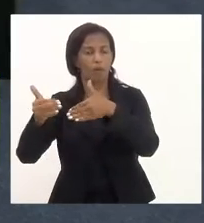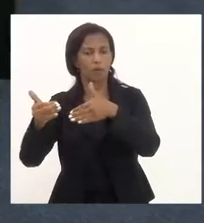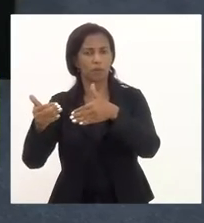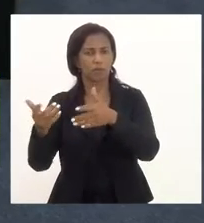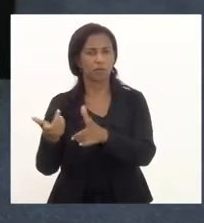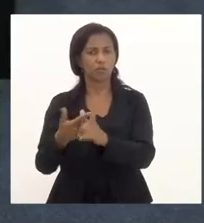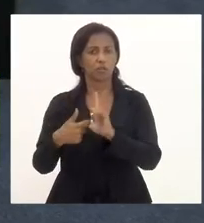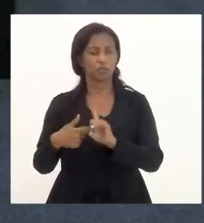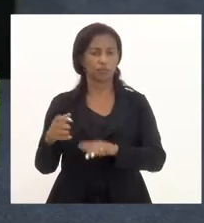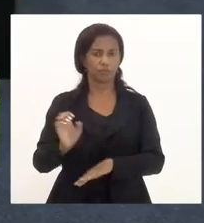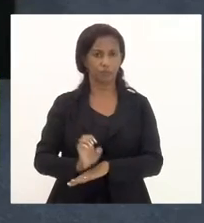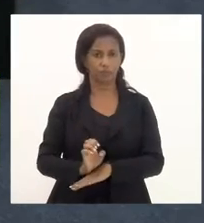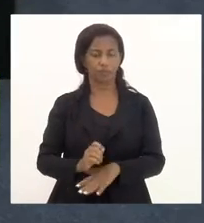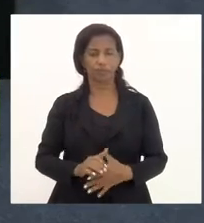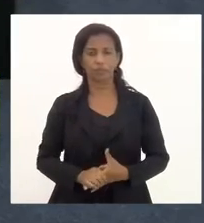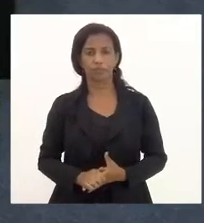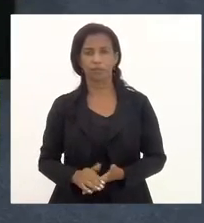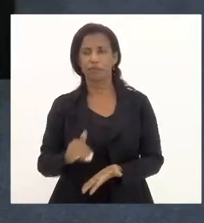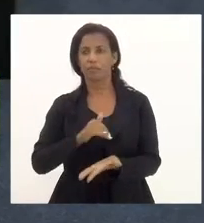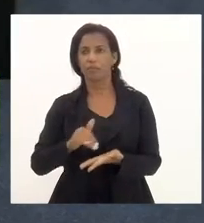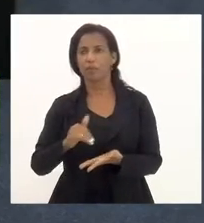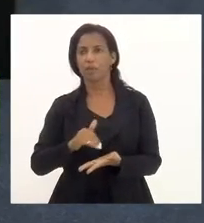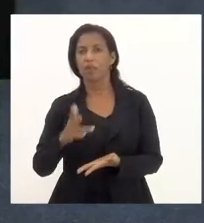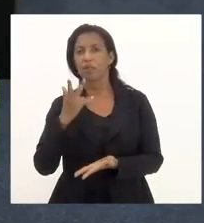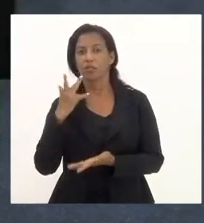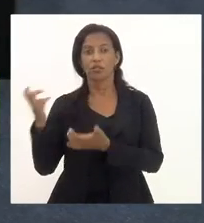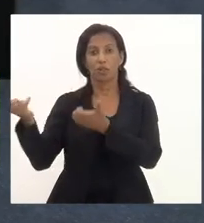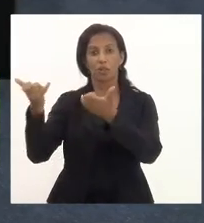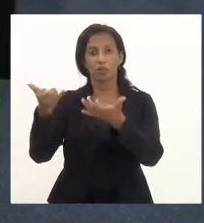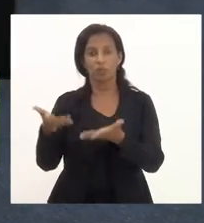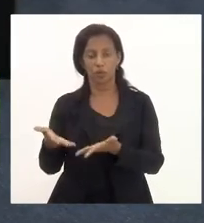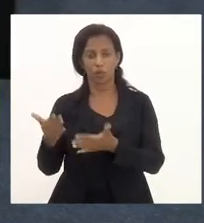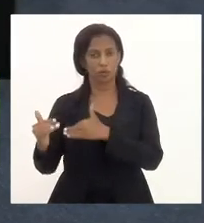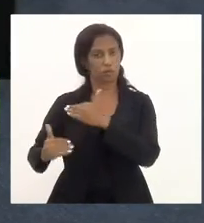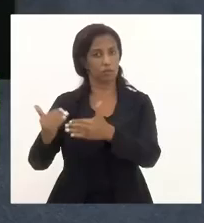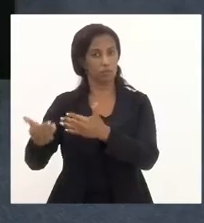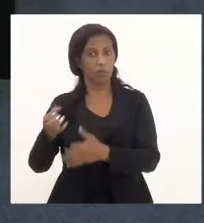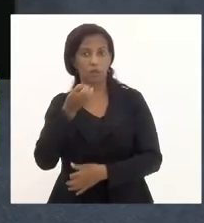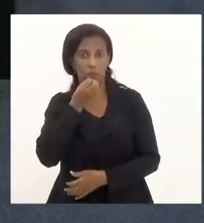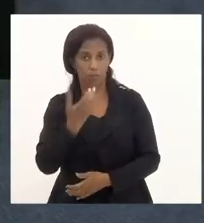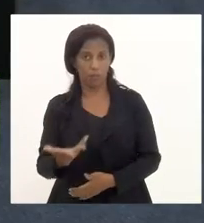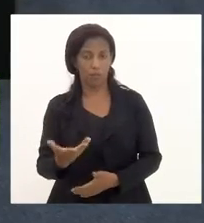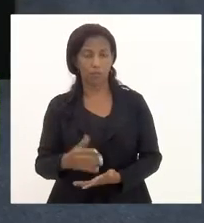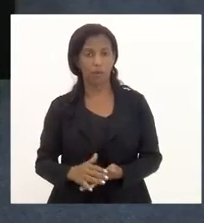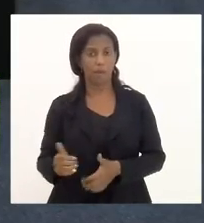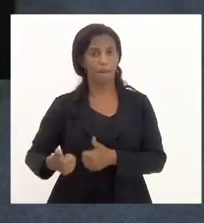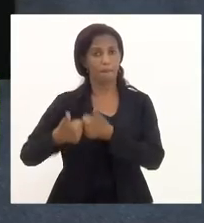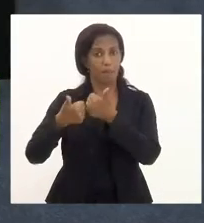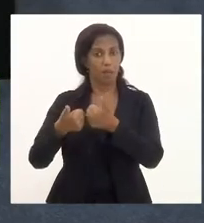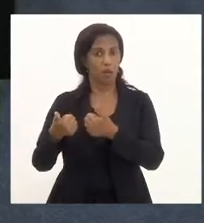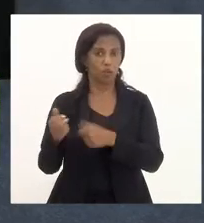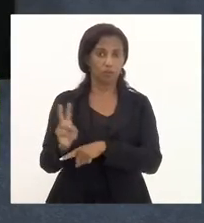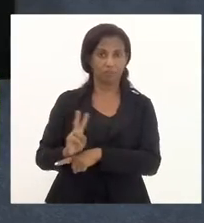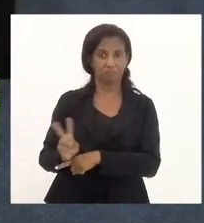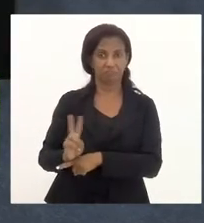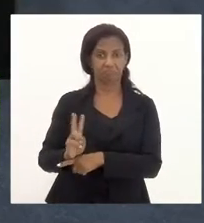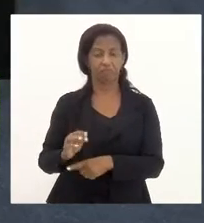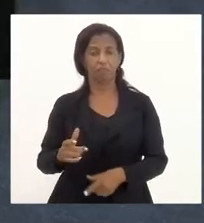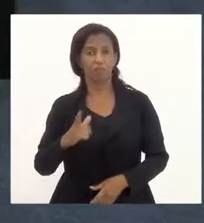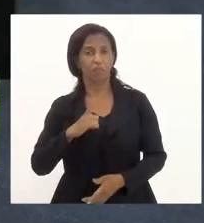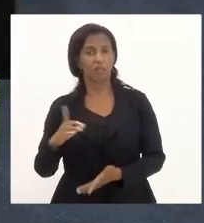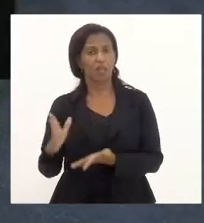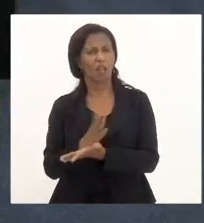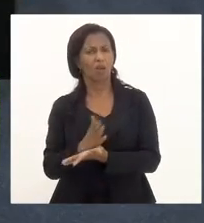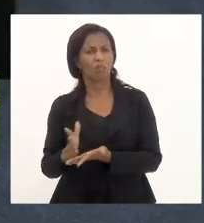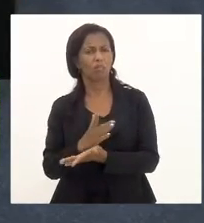de endividamento do Estado o secretário da fazenda ela falou que ia desenvolvimentista acho que isso é muito bom melhor do que ser pescar lista mas